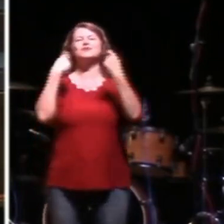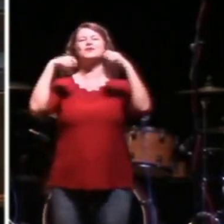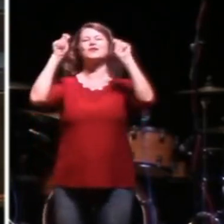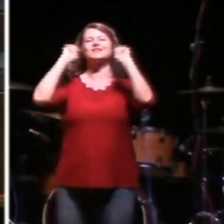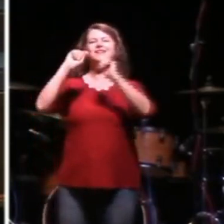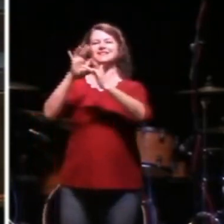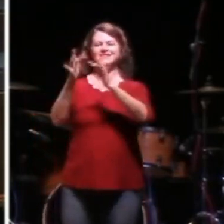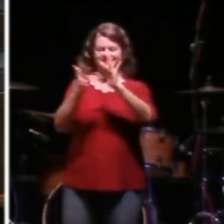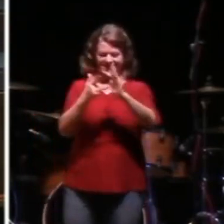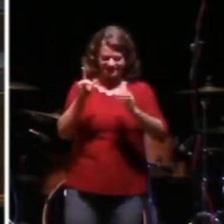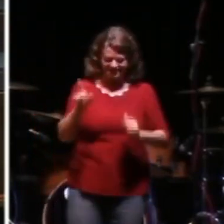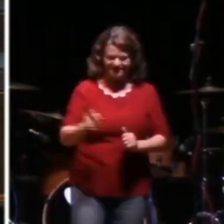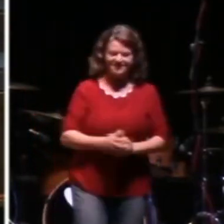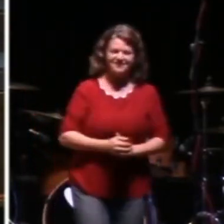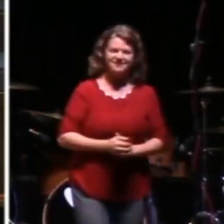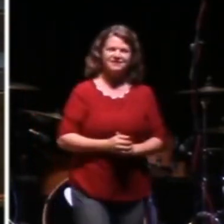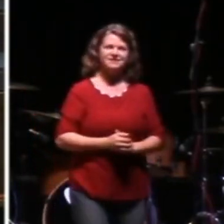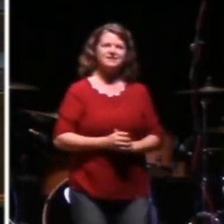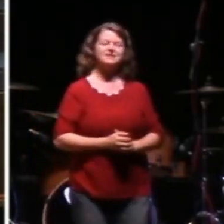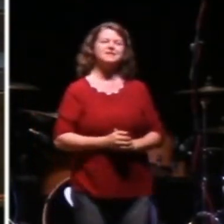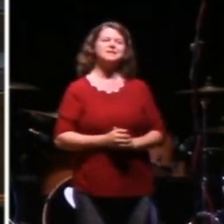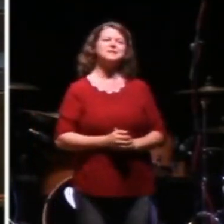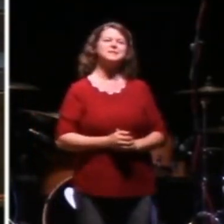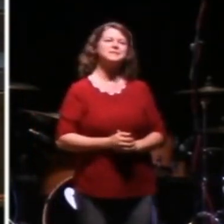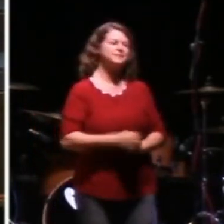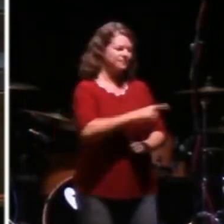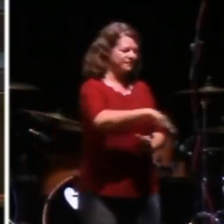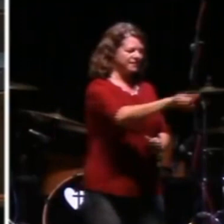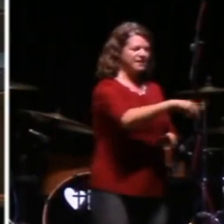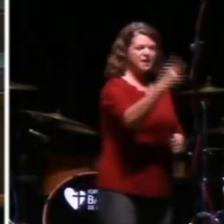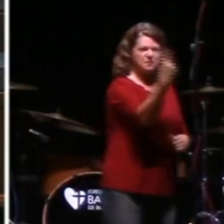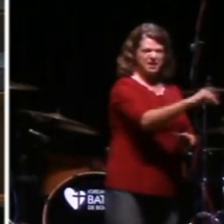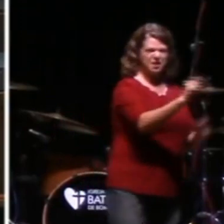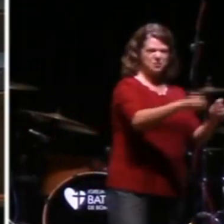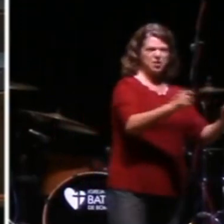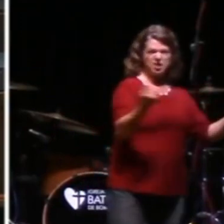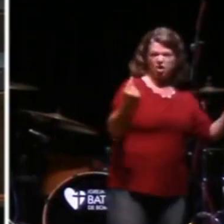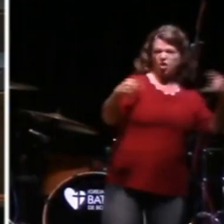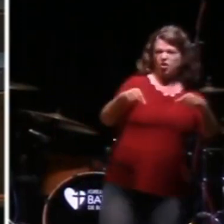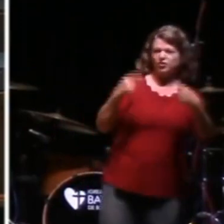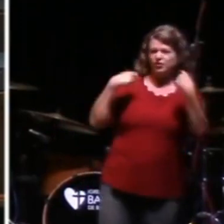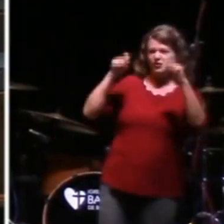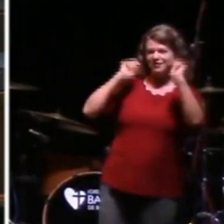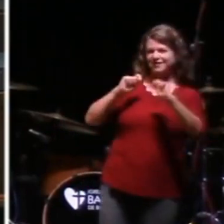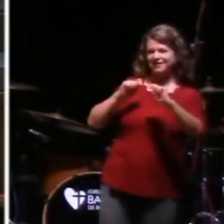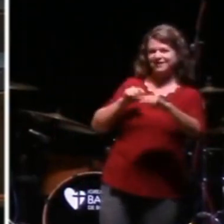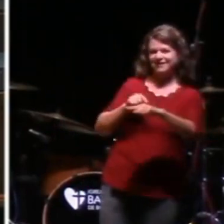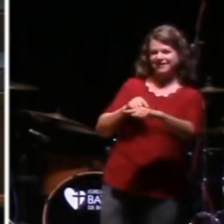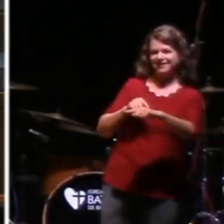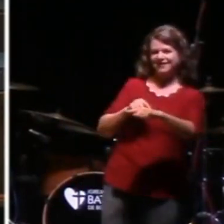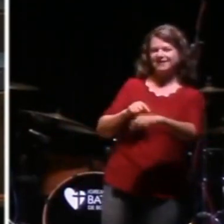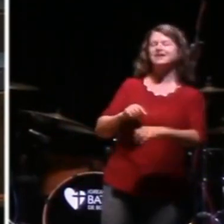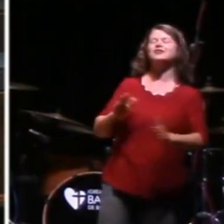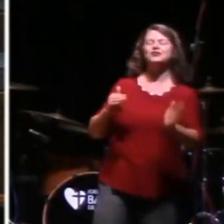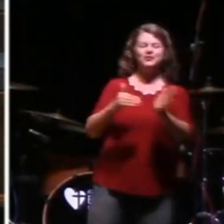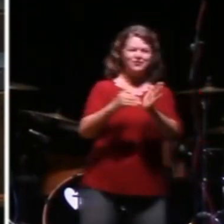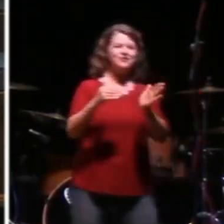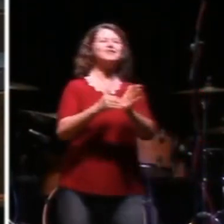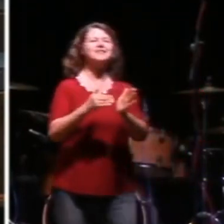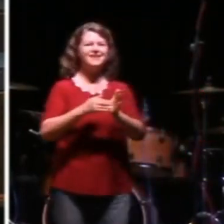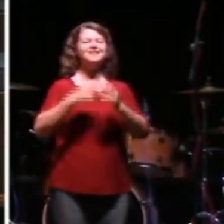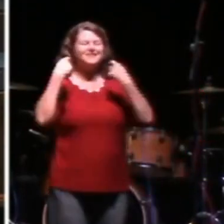a praga pode guerrear contra o cordeiro mas no final o cordeiro para vencer esse sua